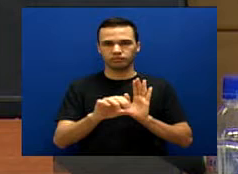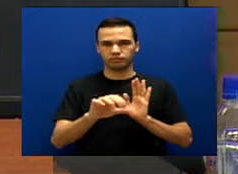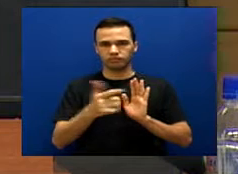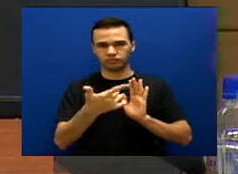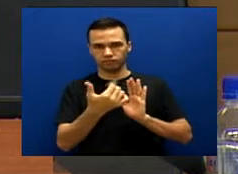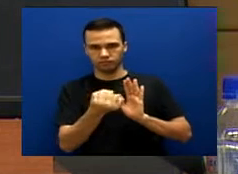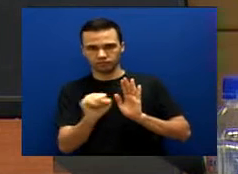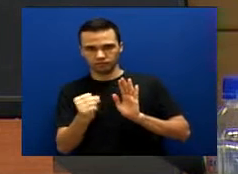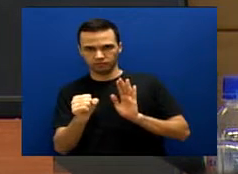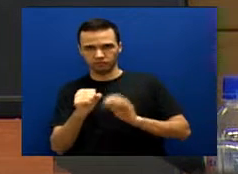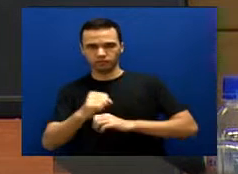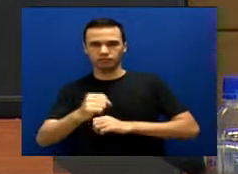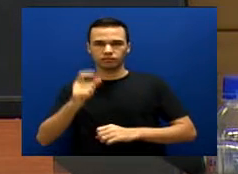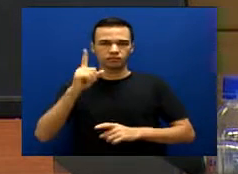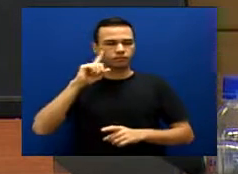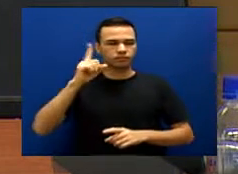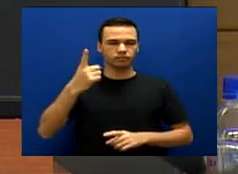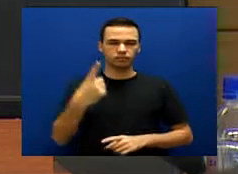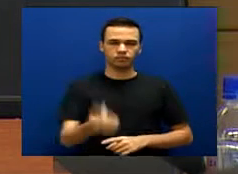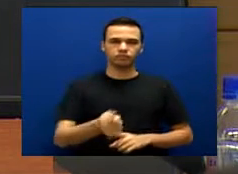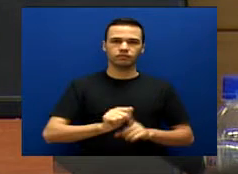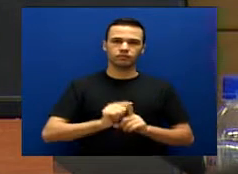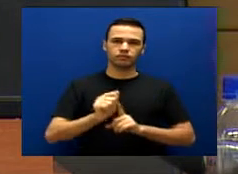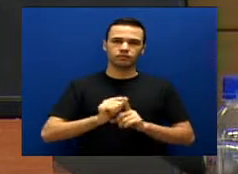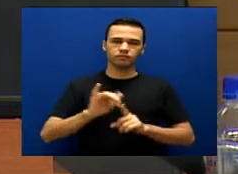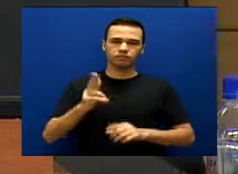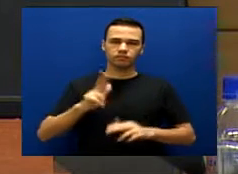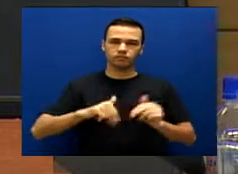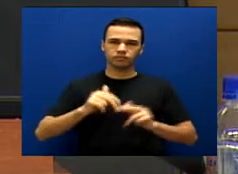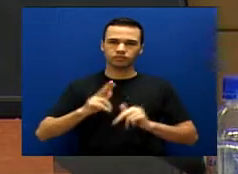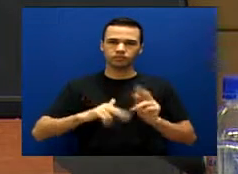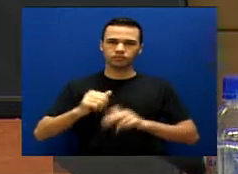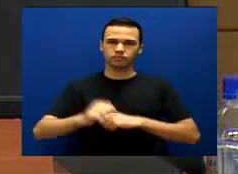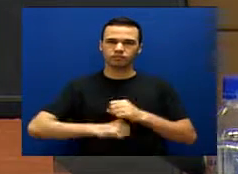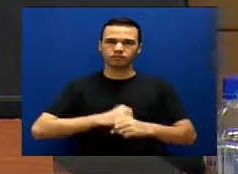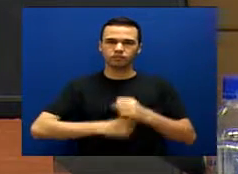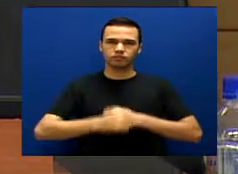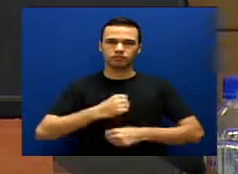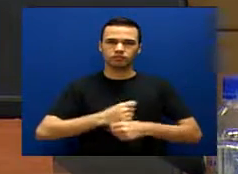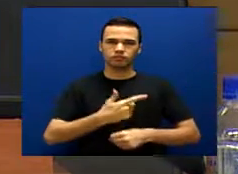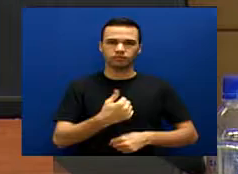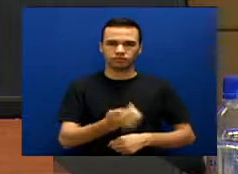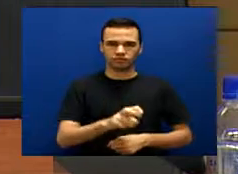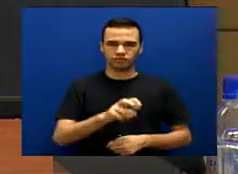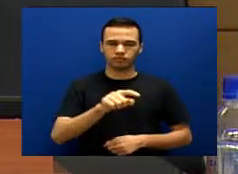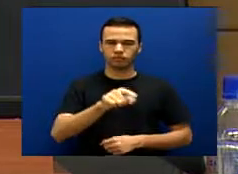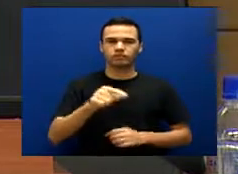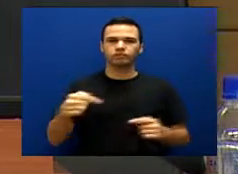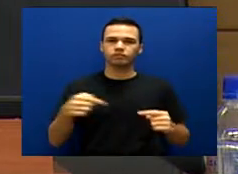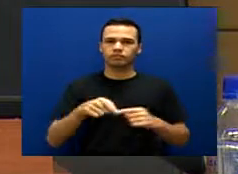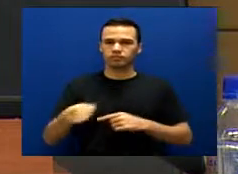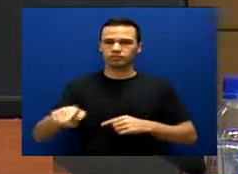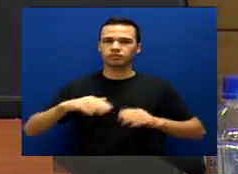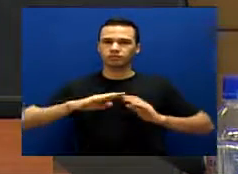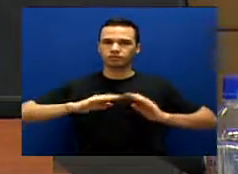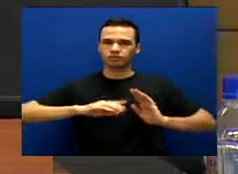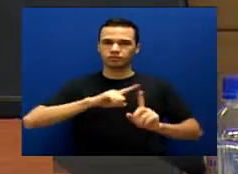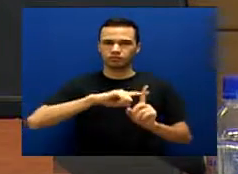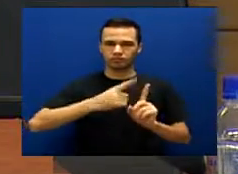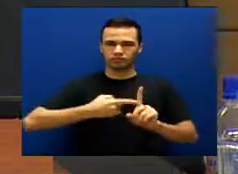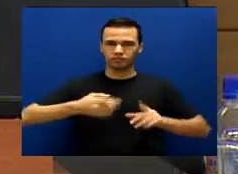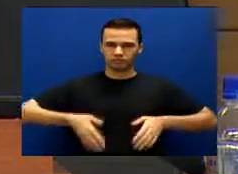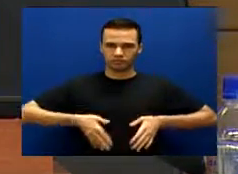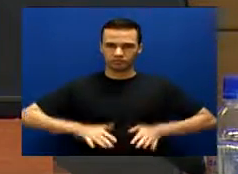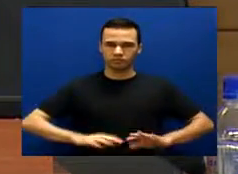11.128, de 17 de junho de 2015, que dispõe sobre a presença de doulas durante o parto nas maternidades situadas